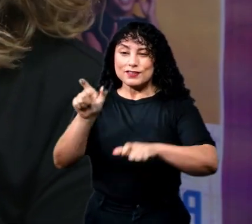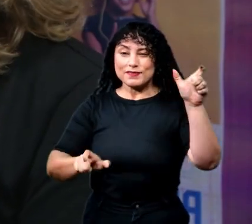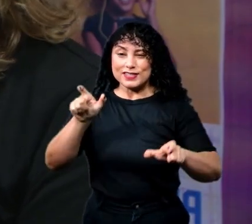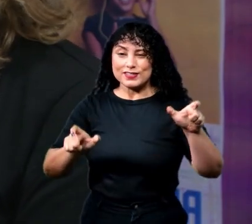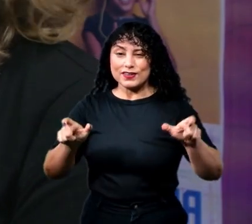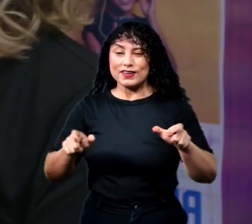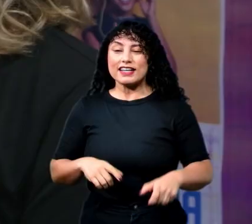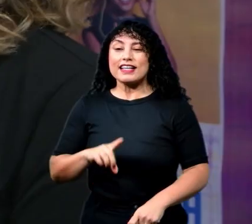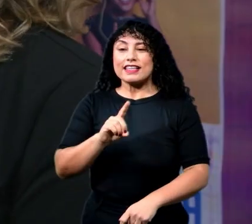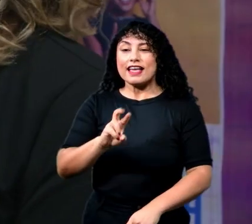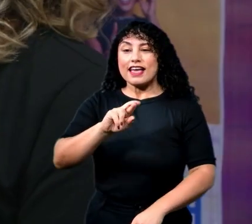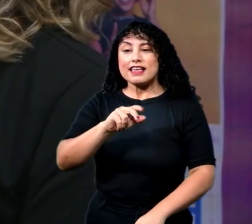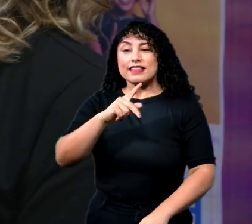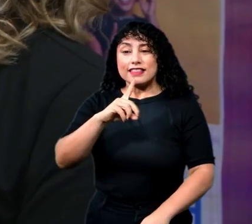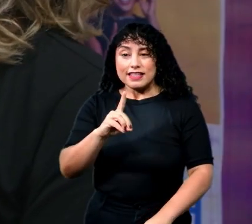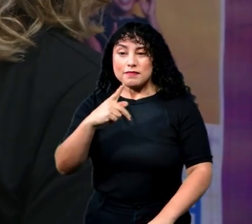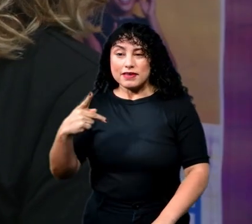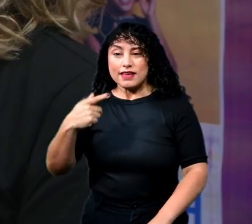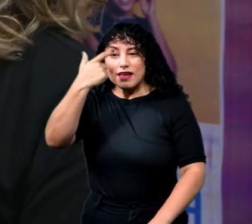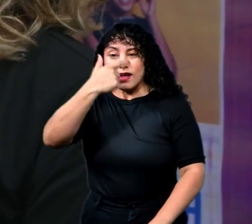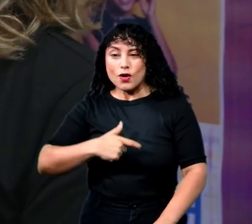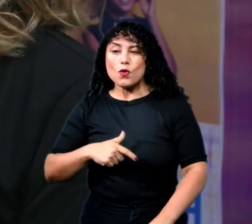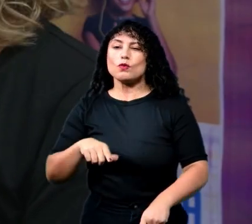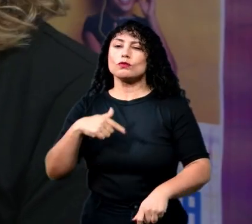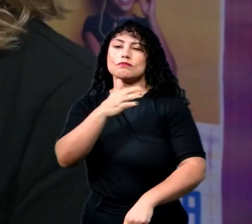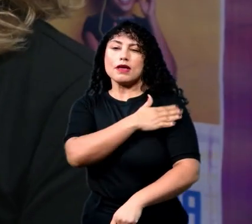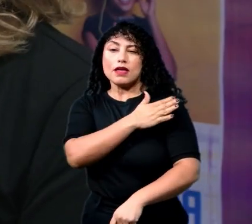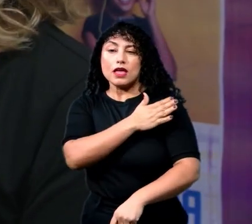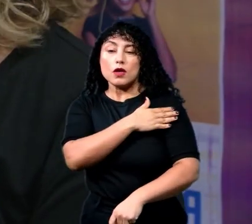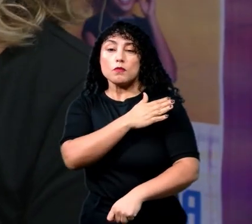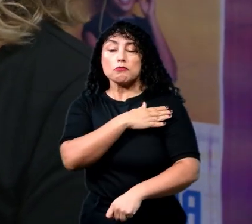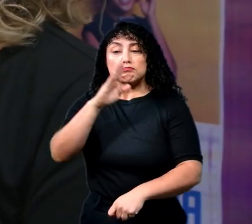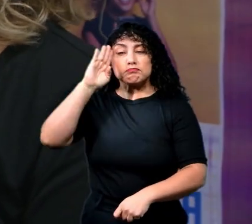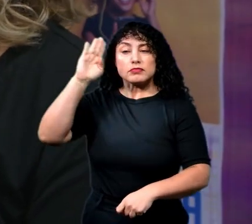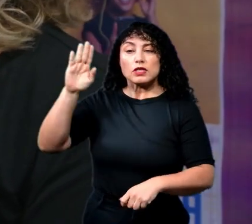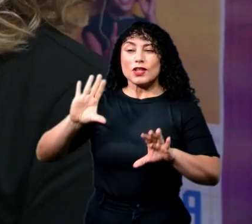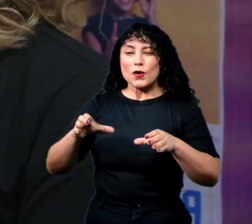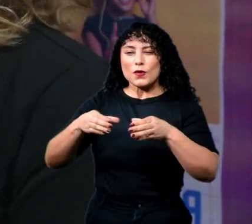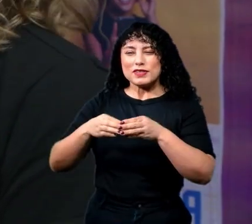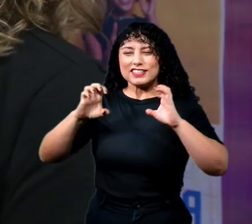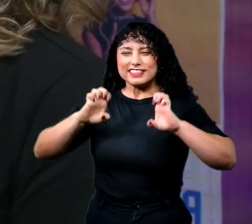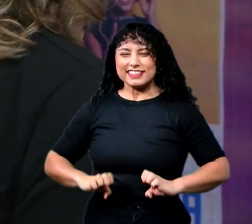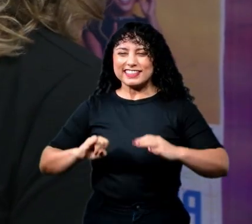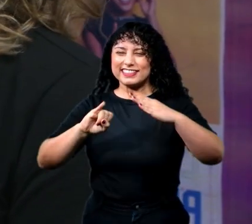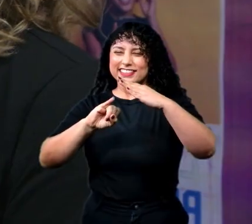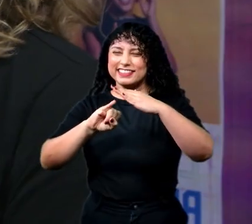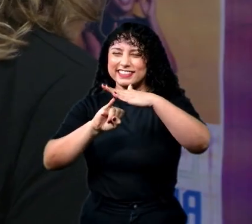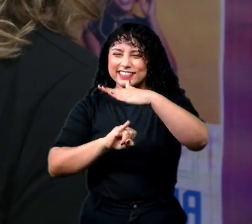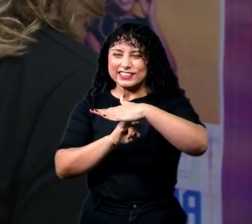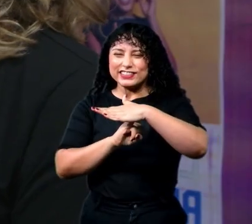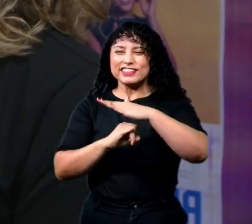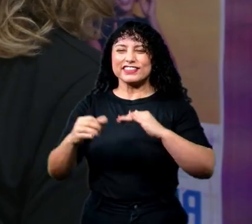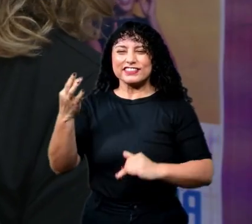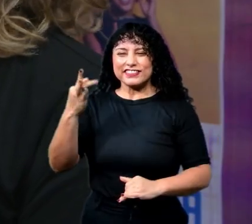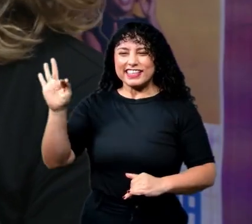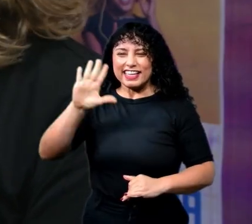na DRDP, e atualmente eu também sou membro titular da Comissão de Ética do Instituto